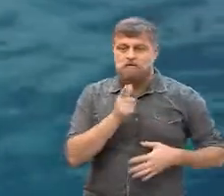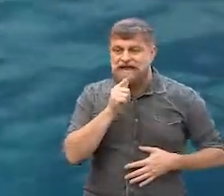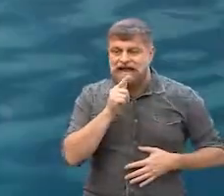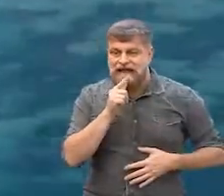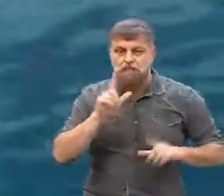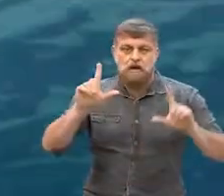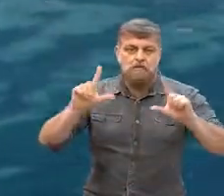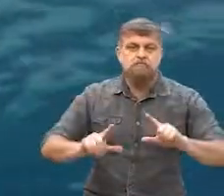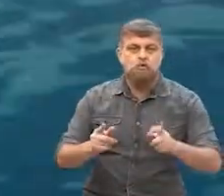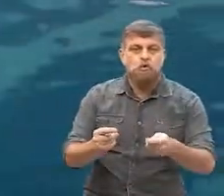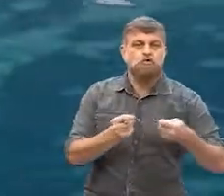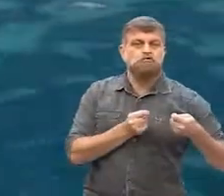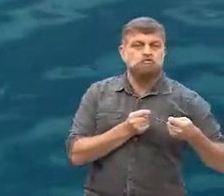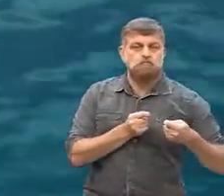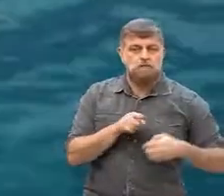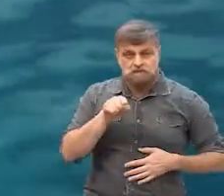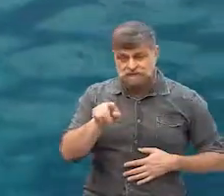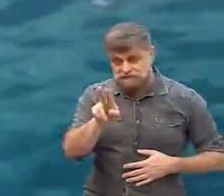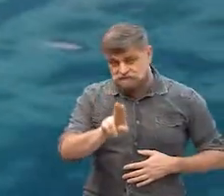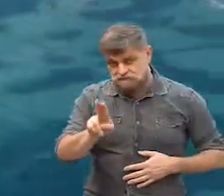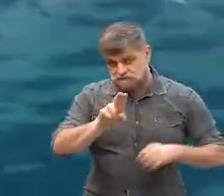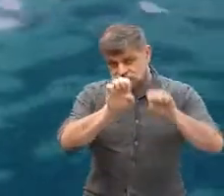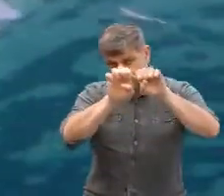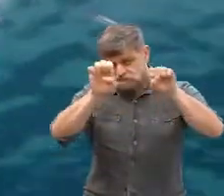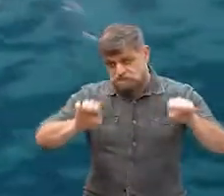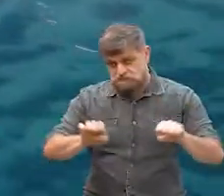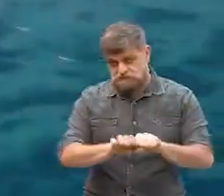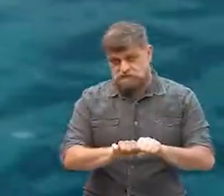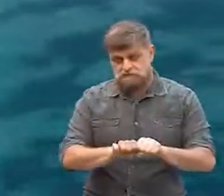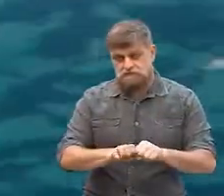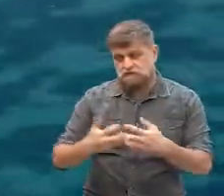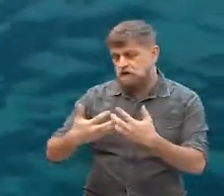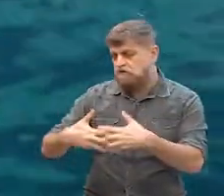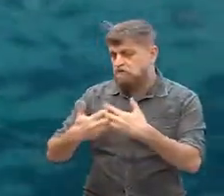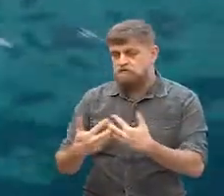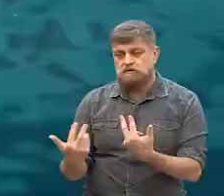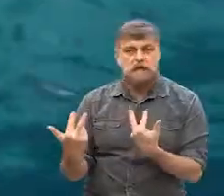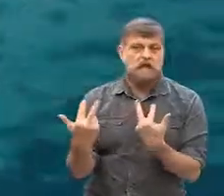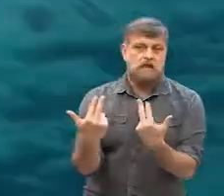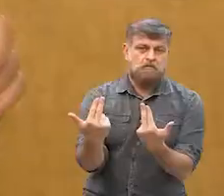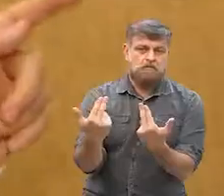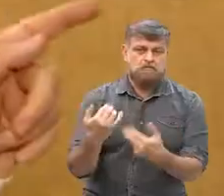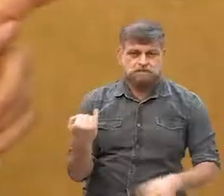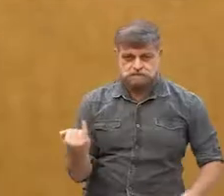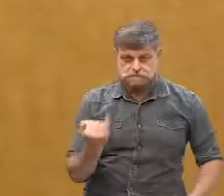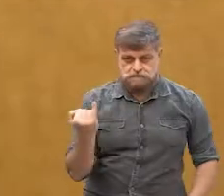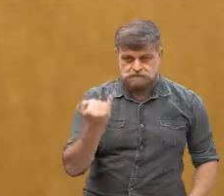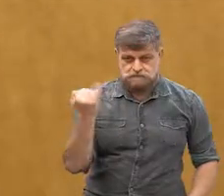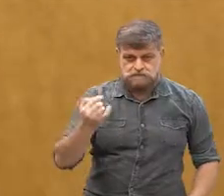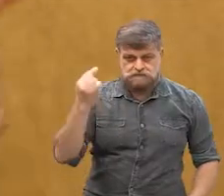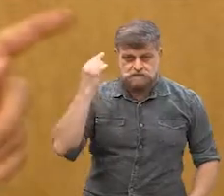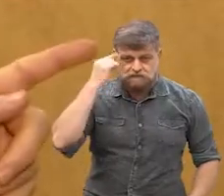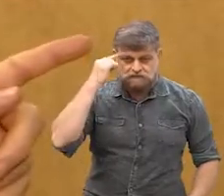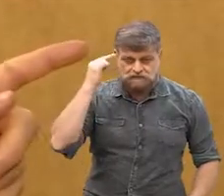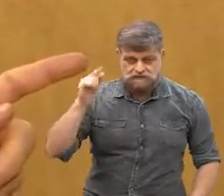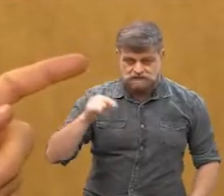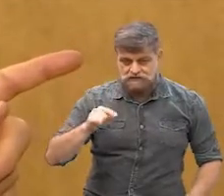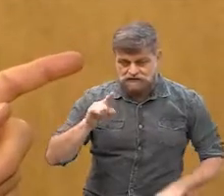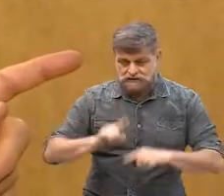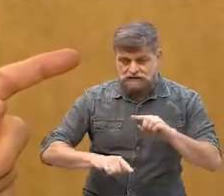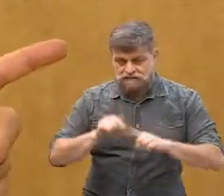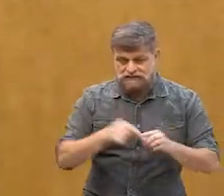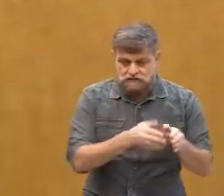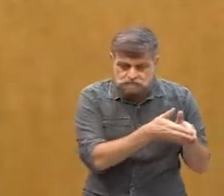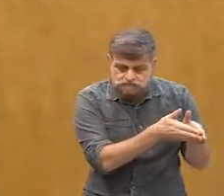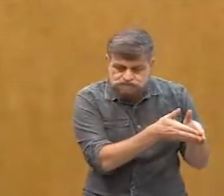água, você otimiza o sistema para o mesmo desempenho. É muito importante pensar no ciclo de vida dessa